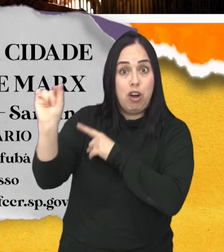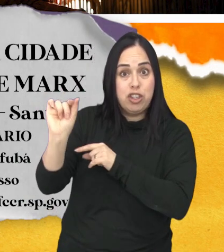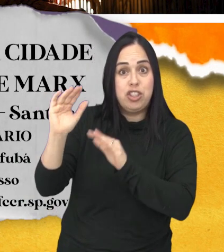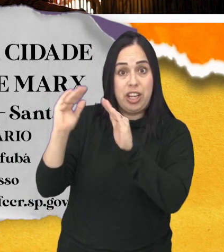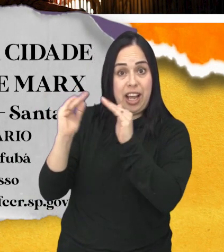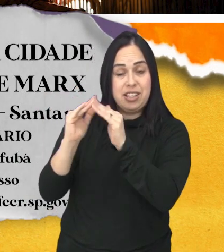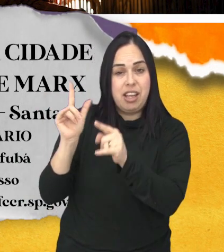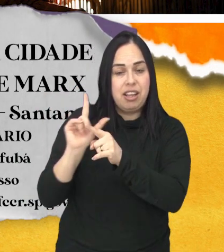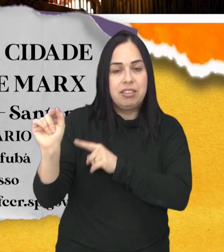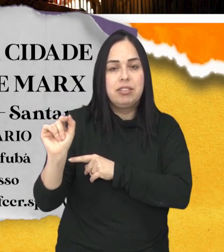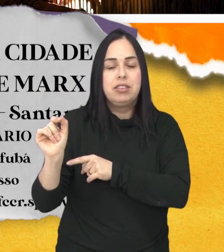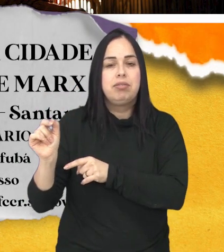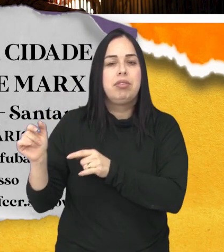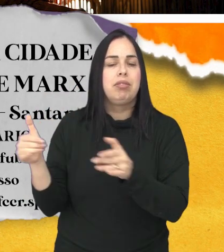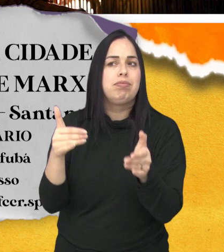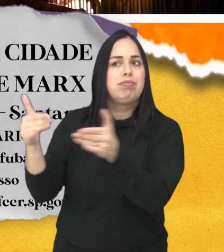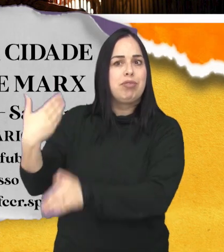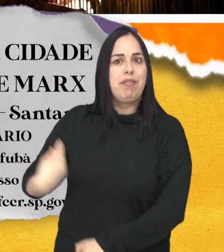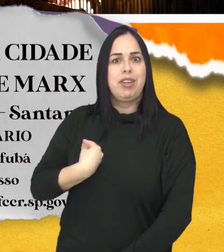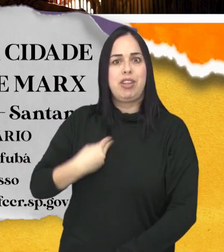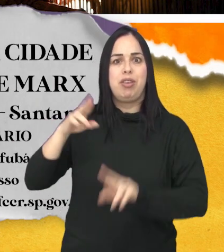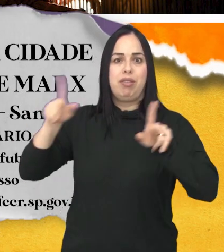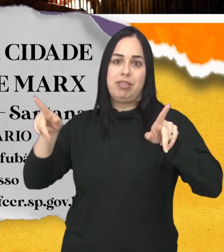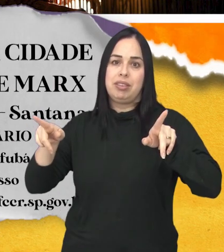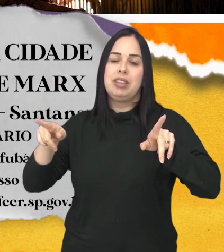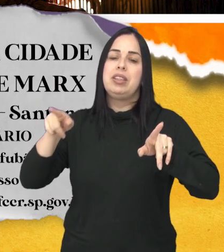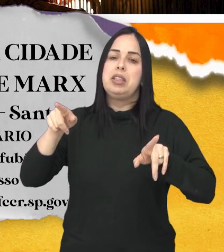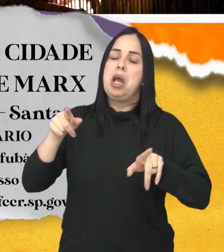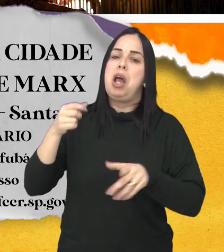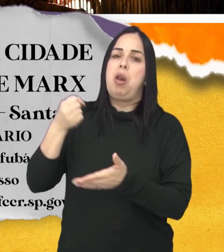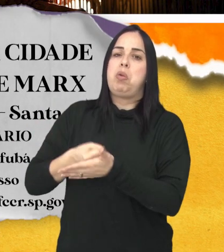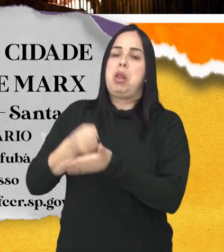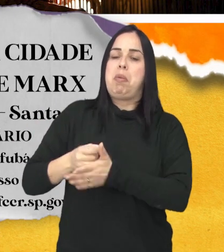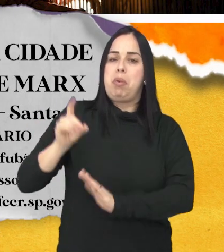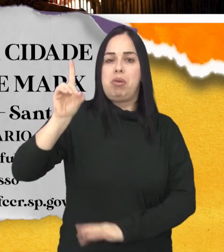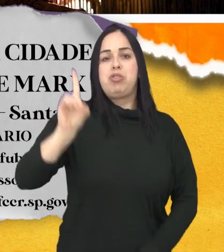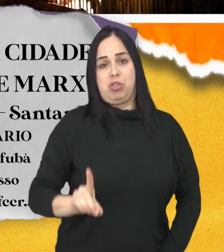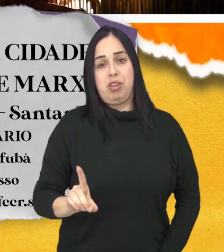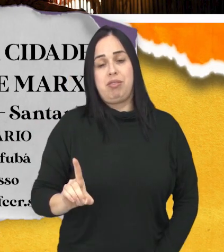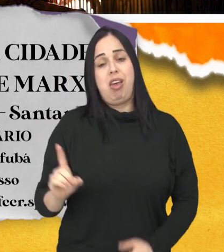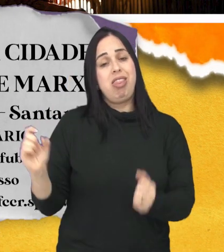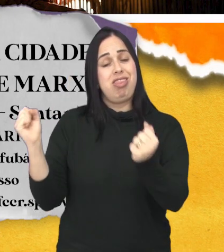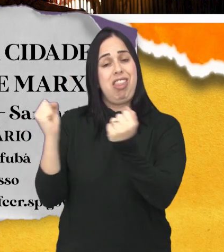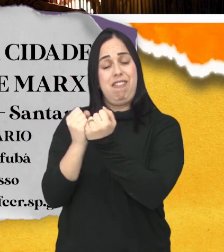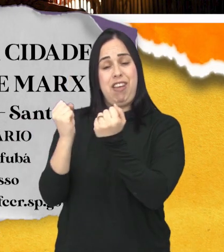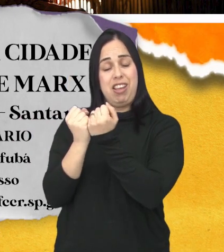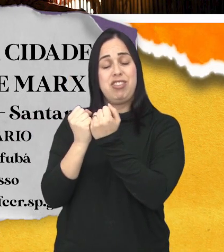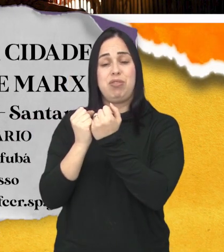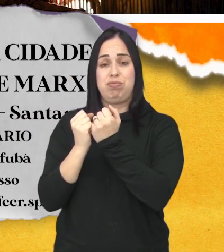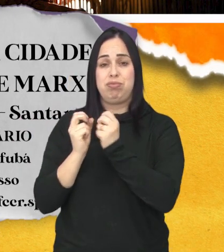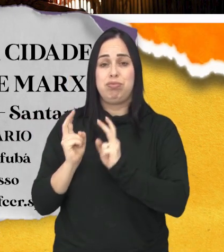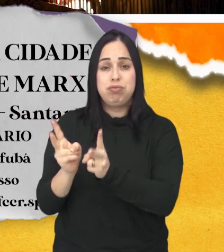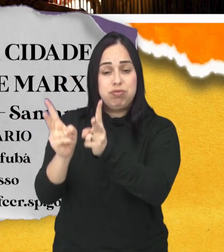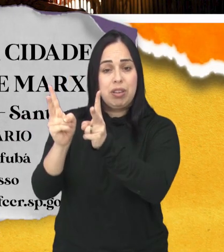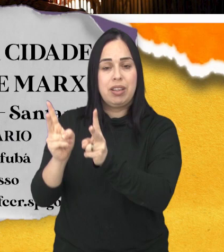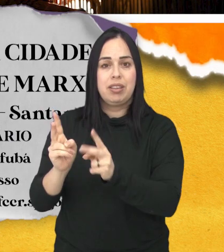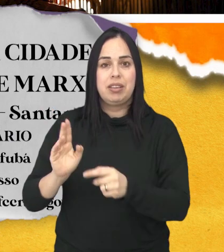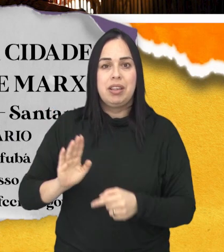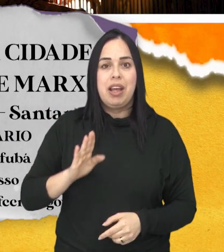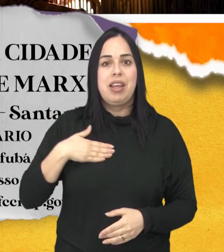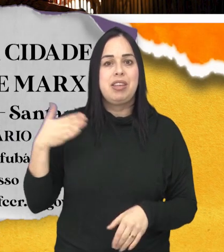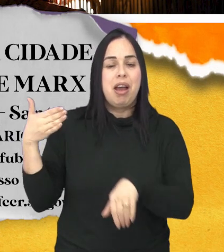casa ainda menina e traça um novo rumo para sua vida, onde luta por direitos e os defende até a morte.